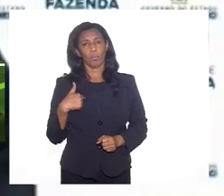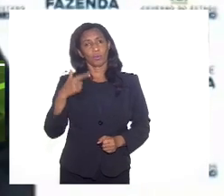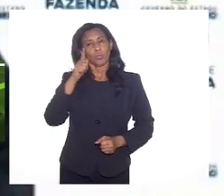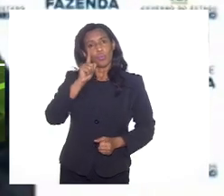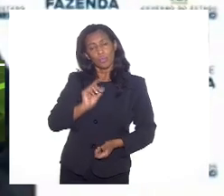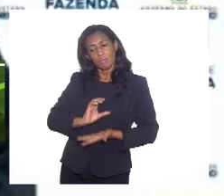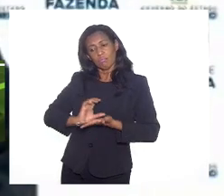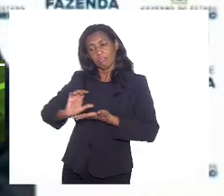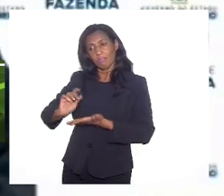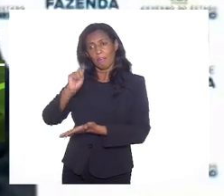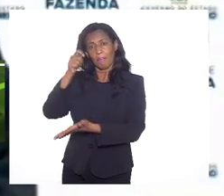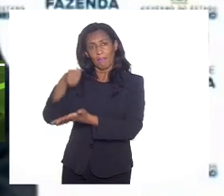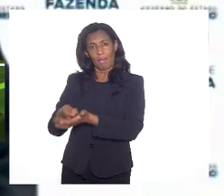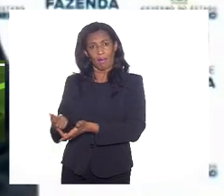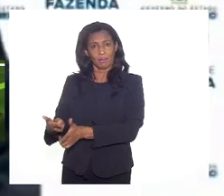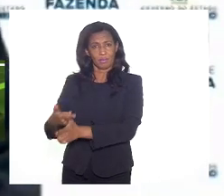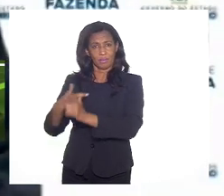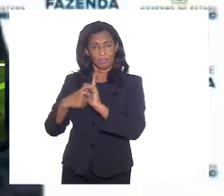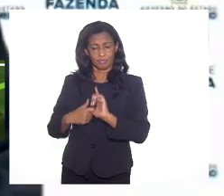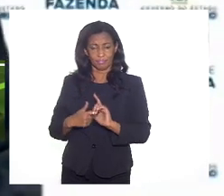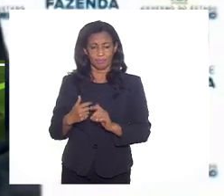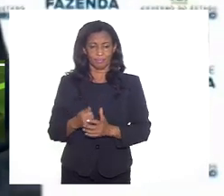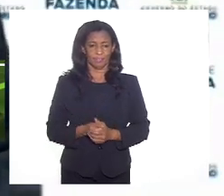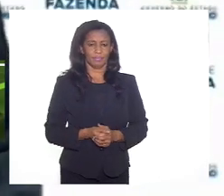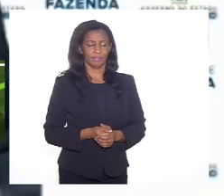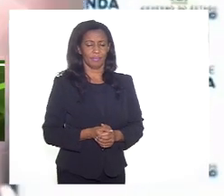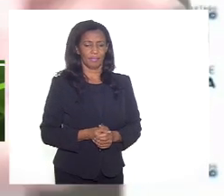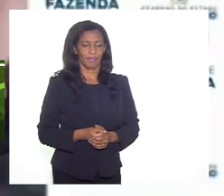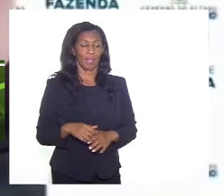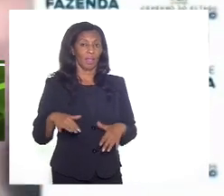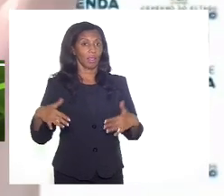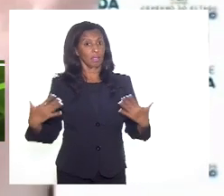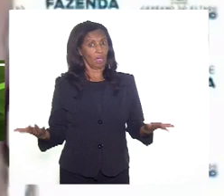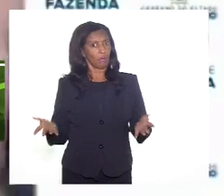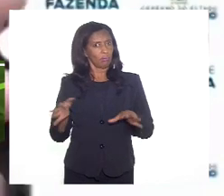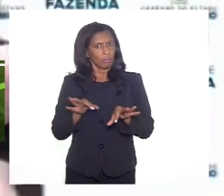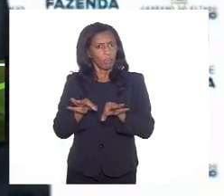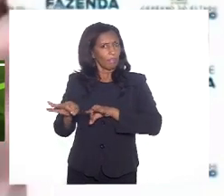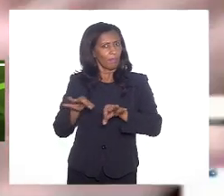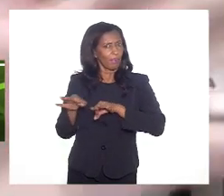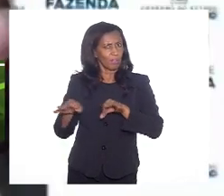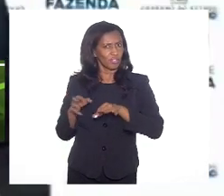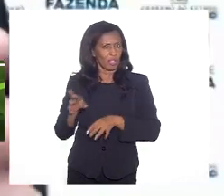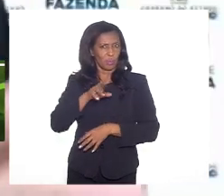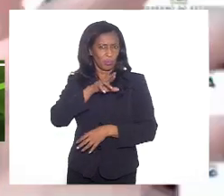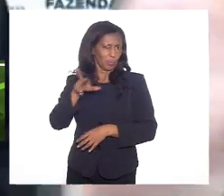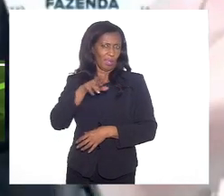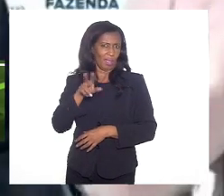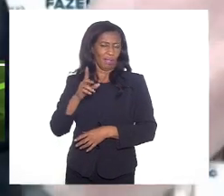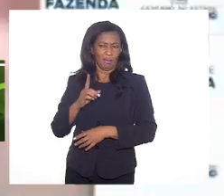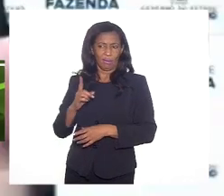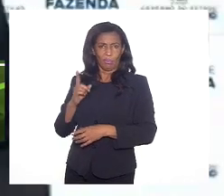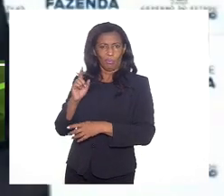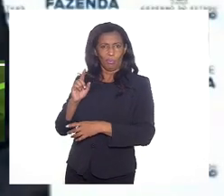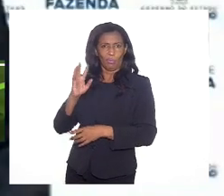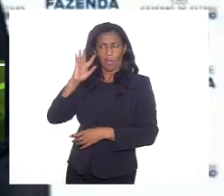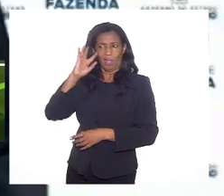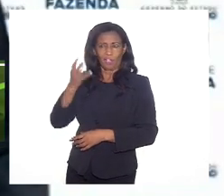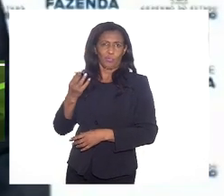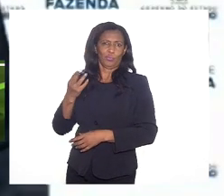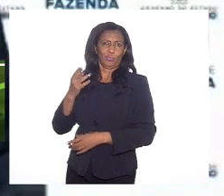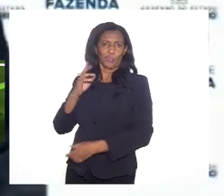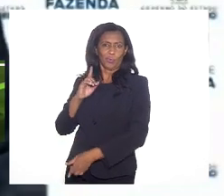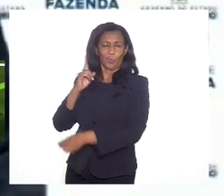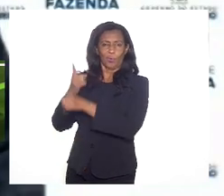despesas. Exclusivamente isso, não que o plano, na realidade, foi uma solução encontrada, uma solução